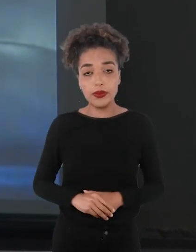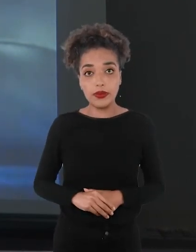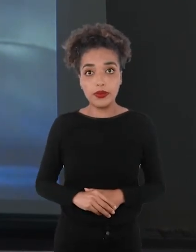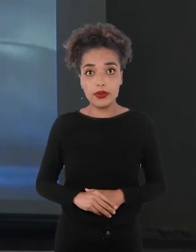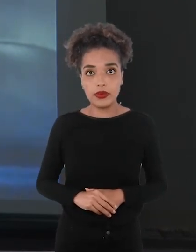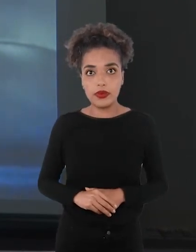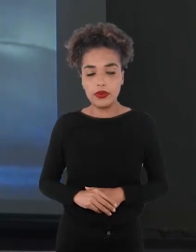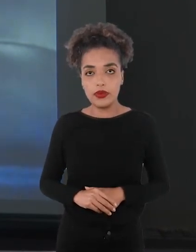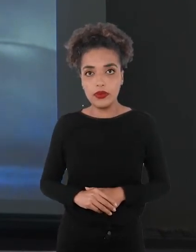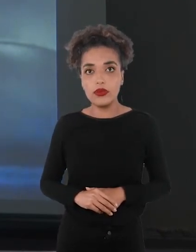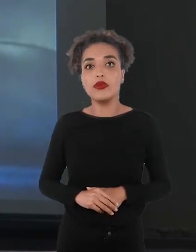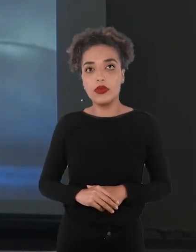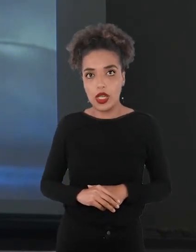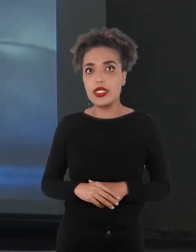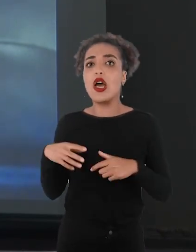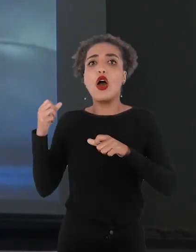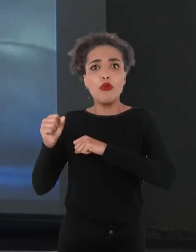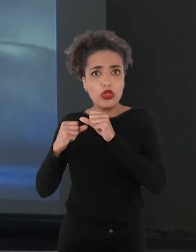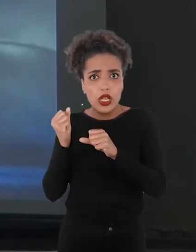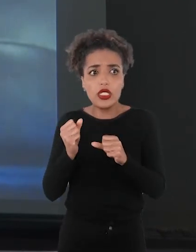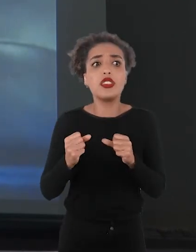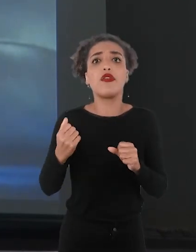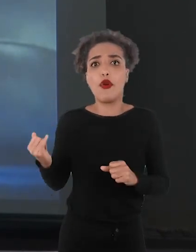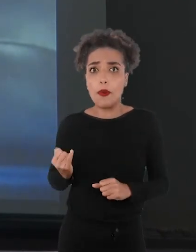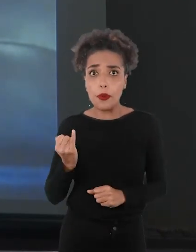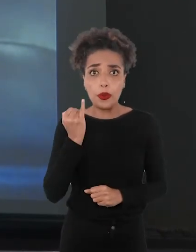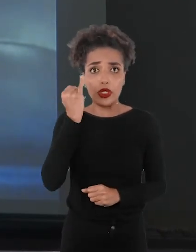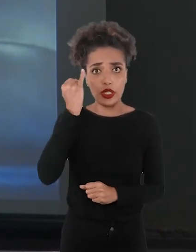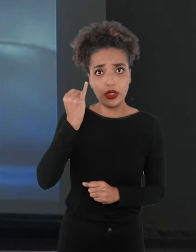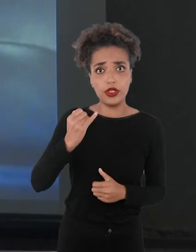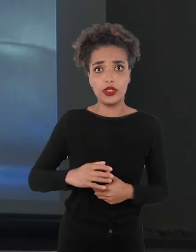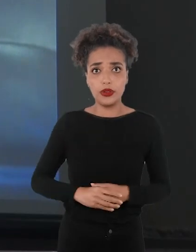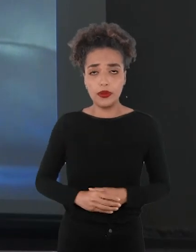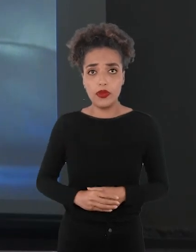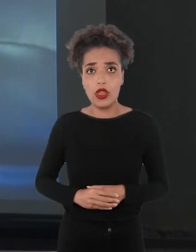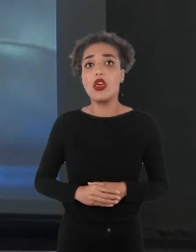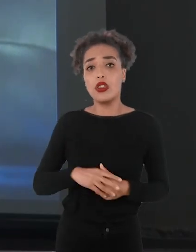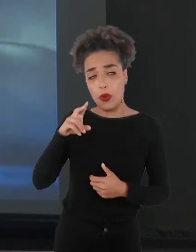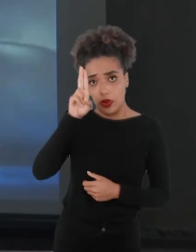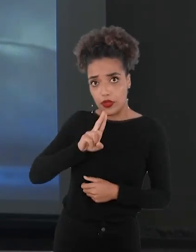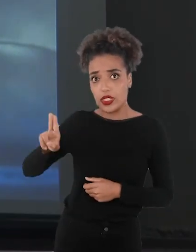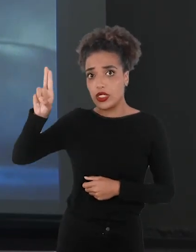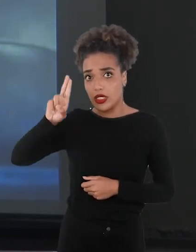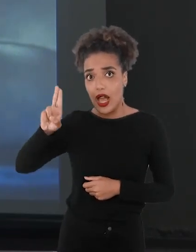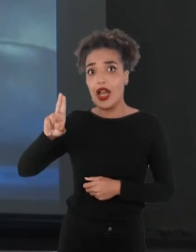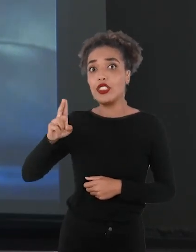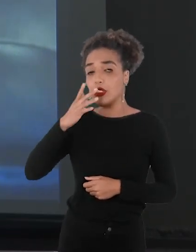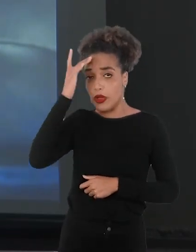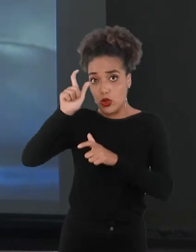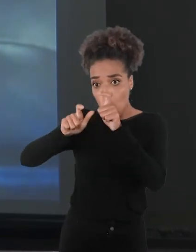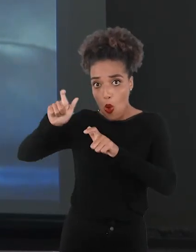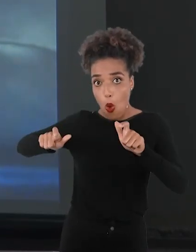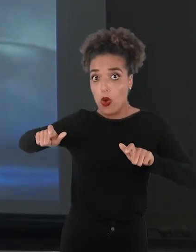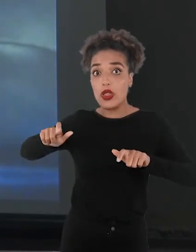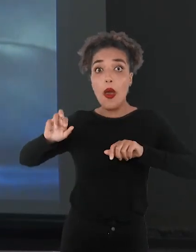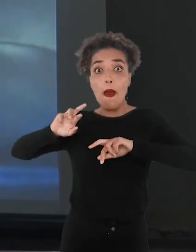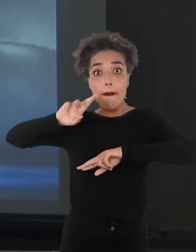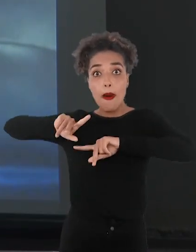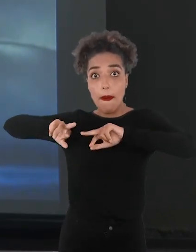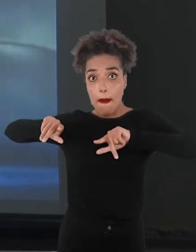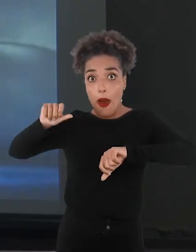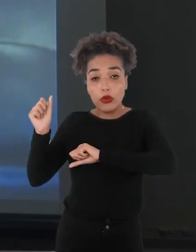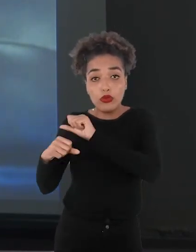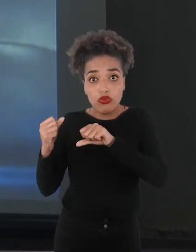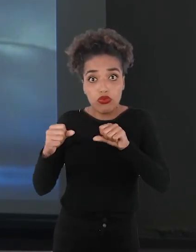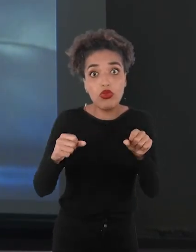As mudanças foram muito significativas, mudaram a composição da universidade como um todo e, principalmente, provocaram